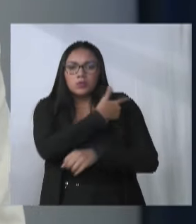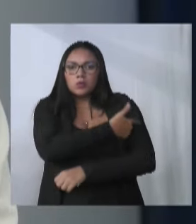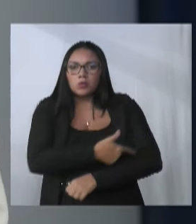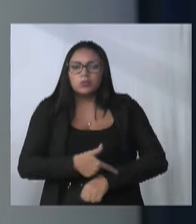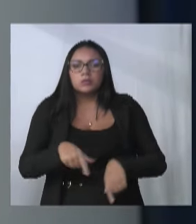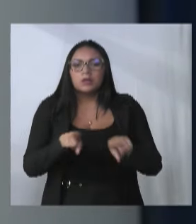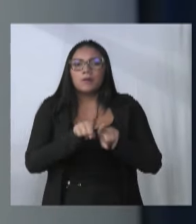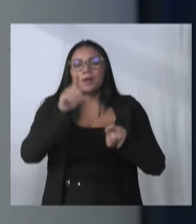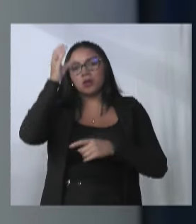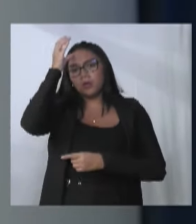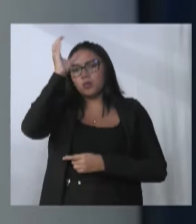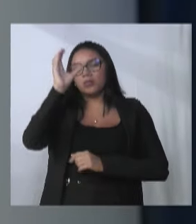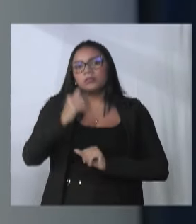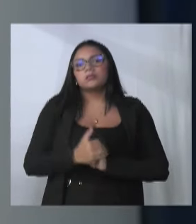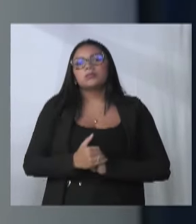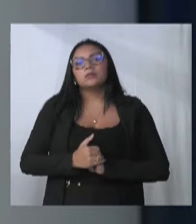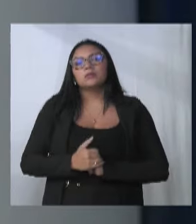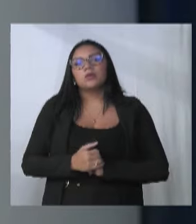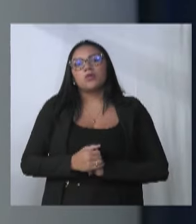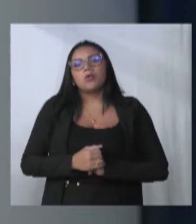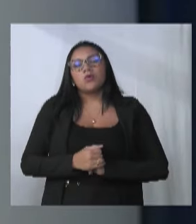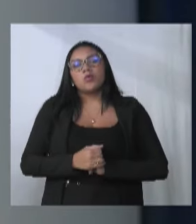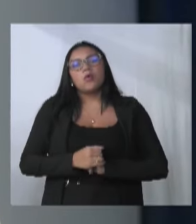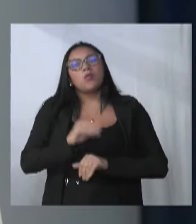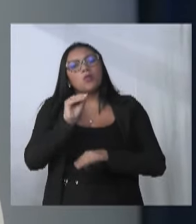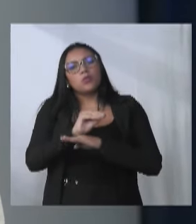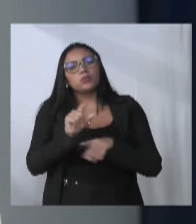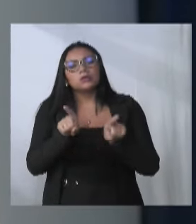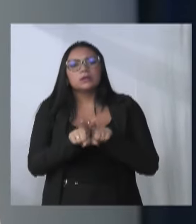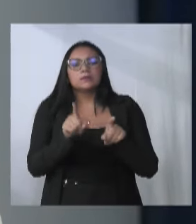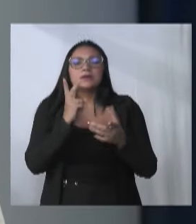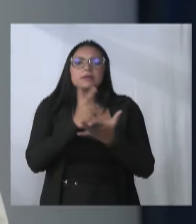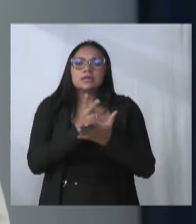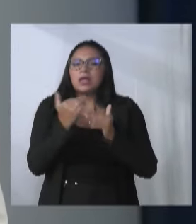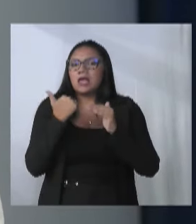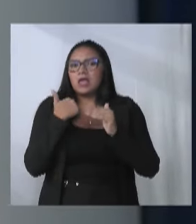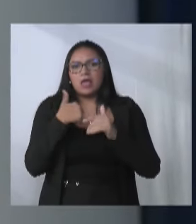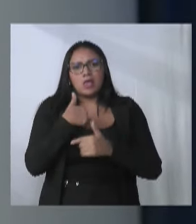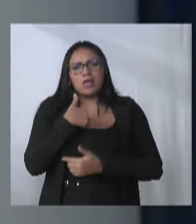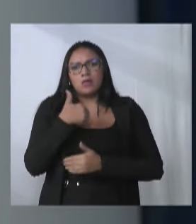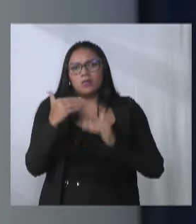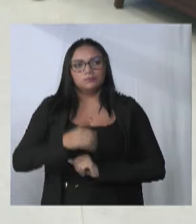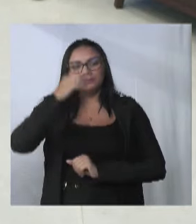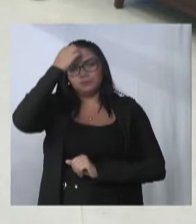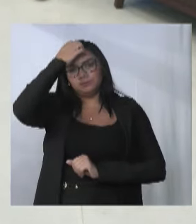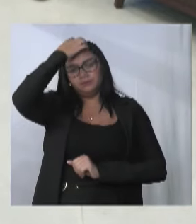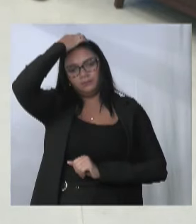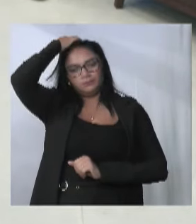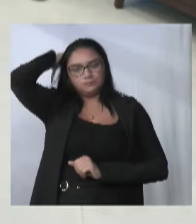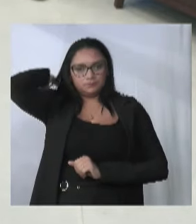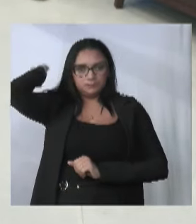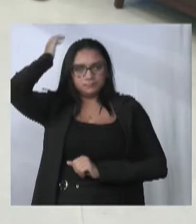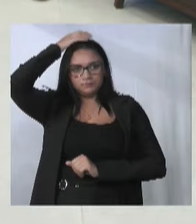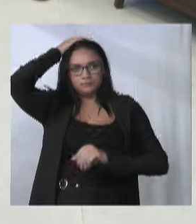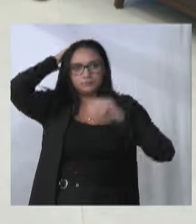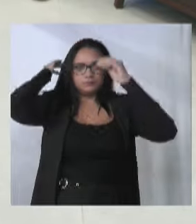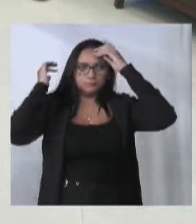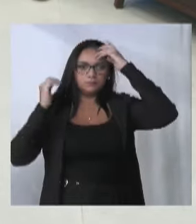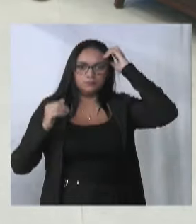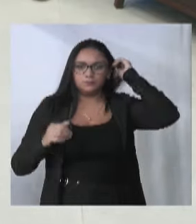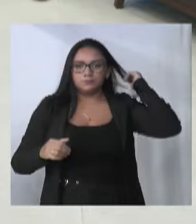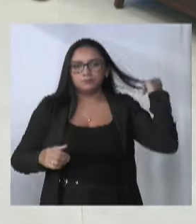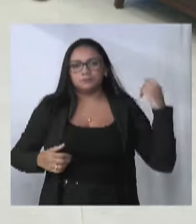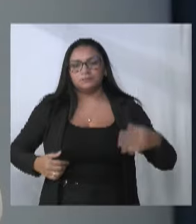Cultura. Então, nós vamos cuidar com esse zelo. Não concordo com corrupção. Geraldo, eu quero voltar